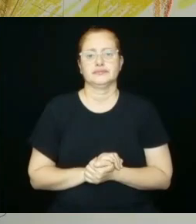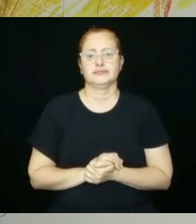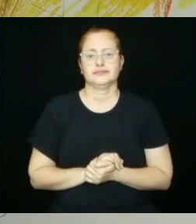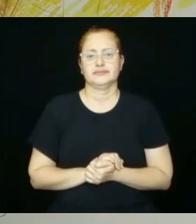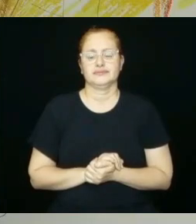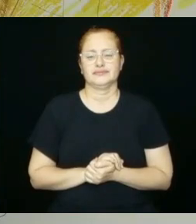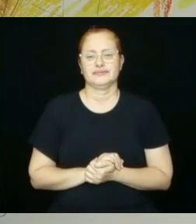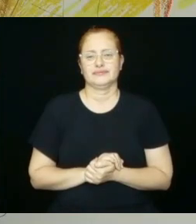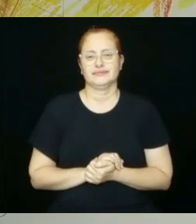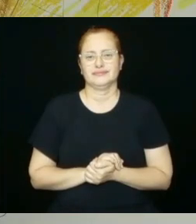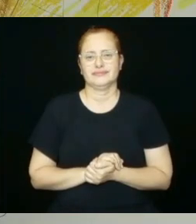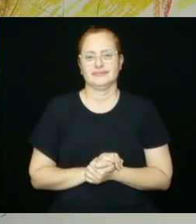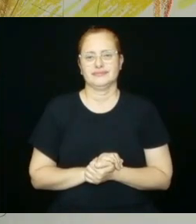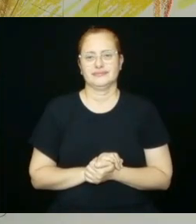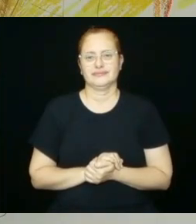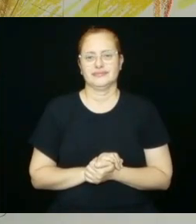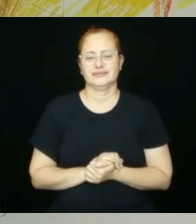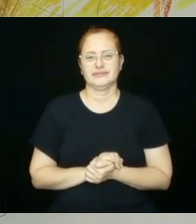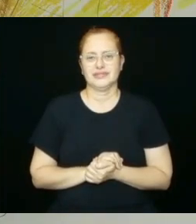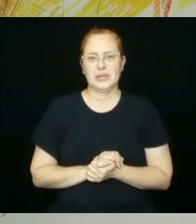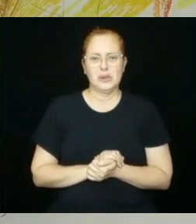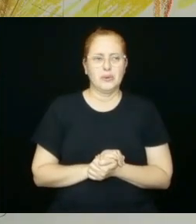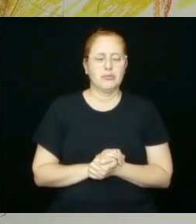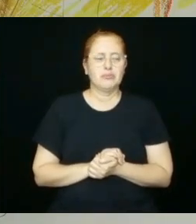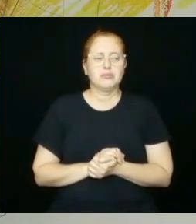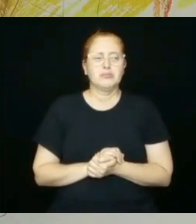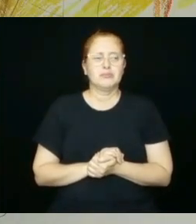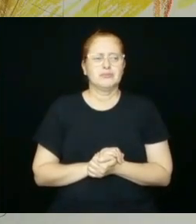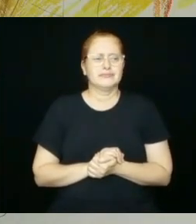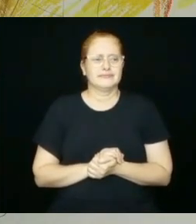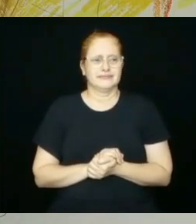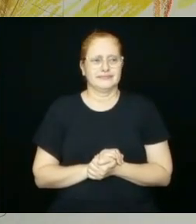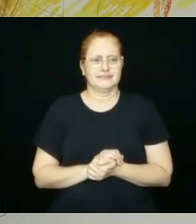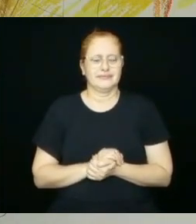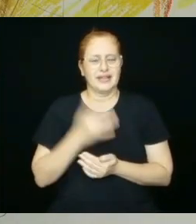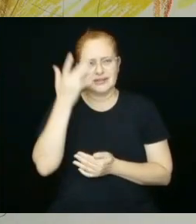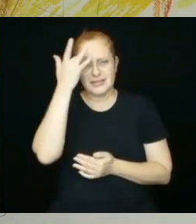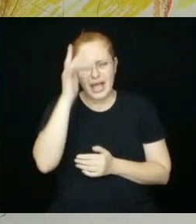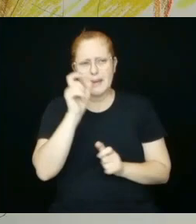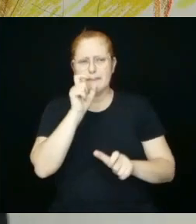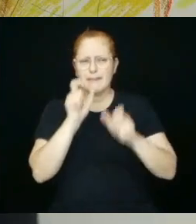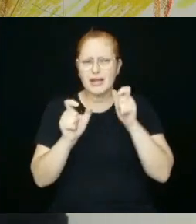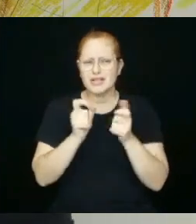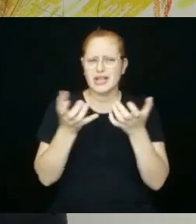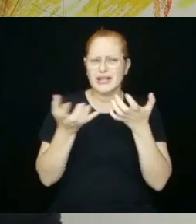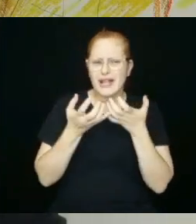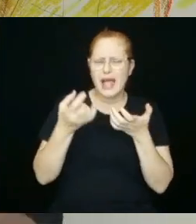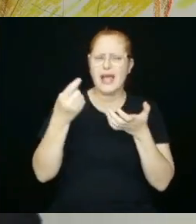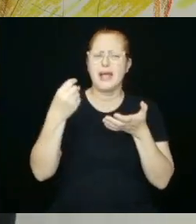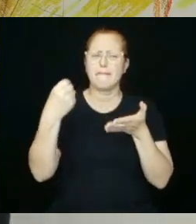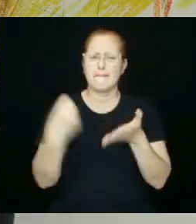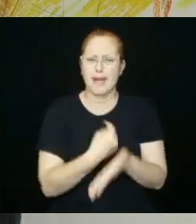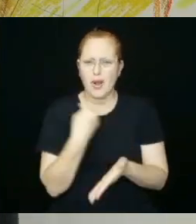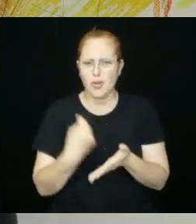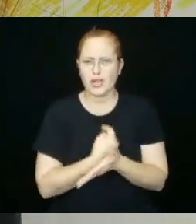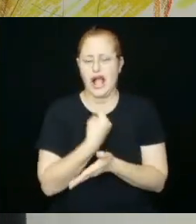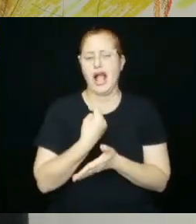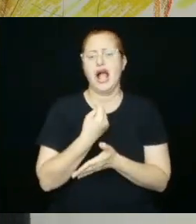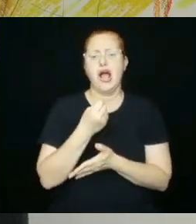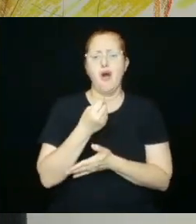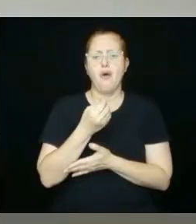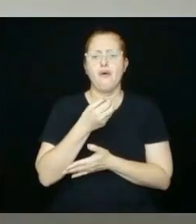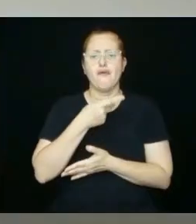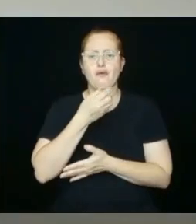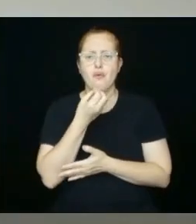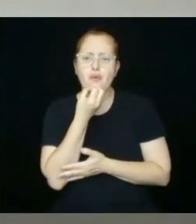E é basicamente isso. Eu não sei se as pessoas querem fazer perguntas,